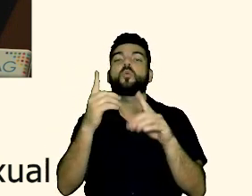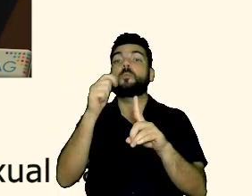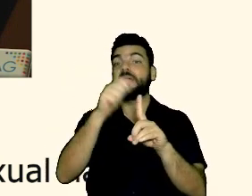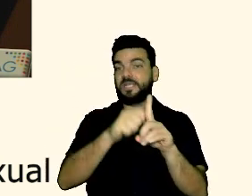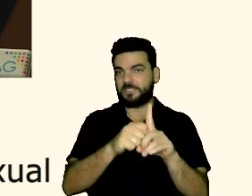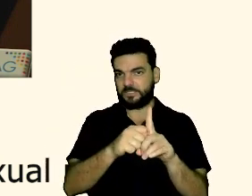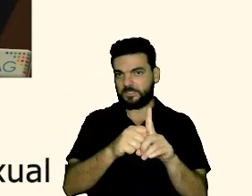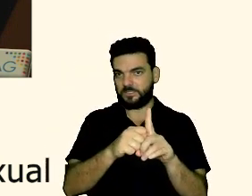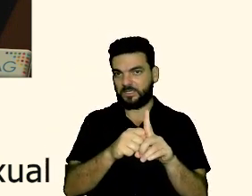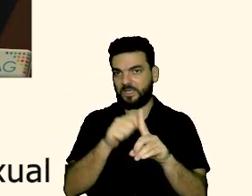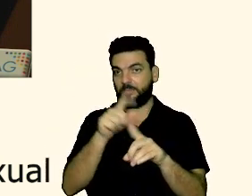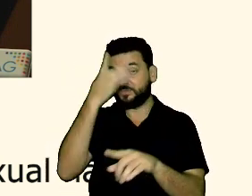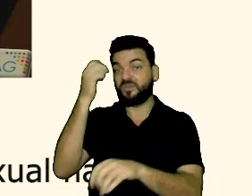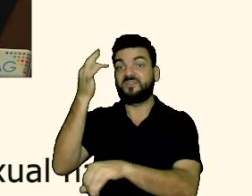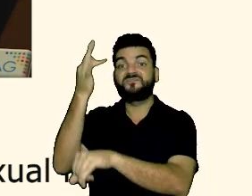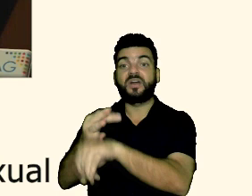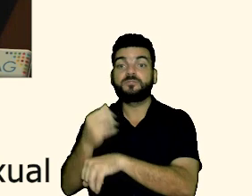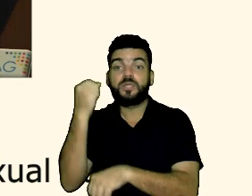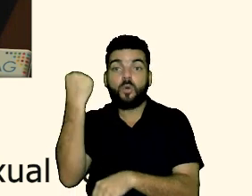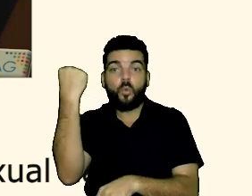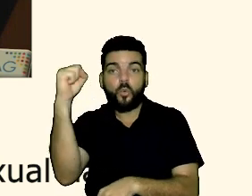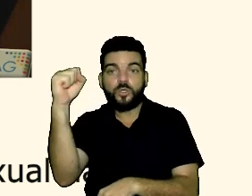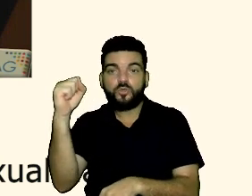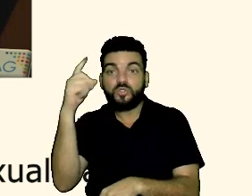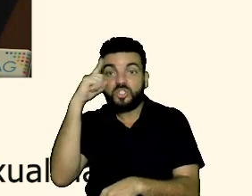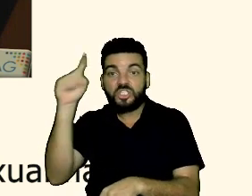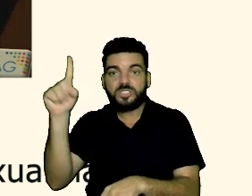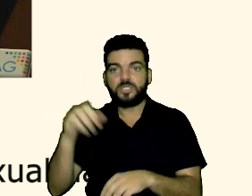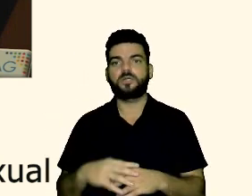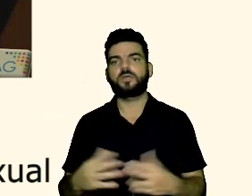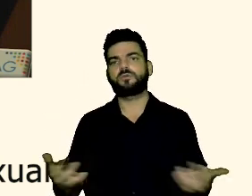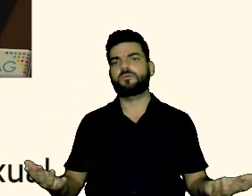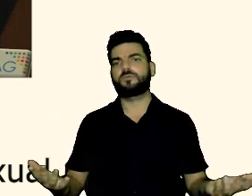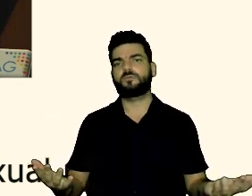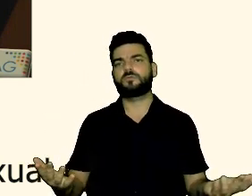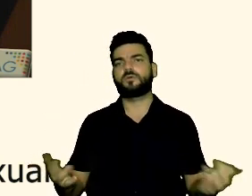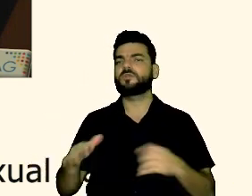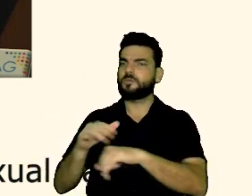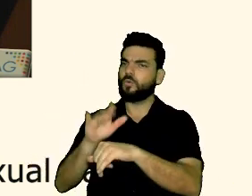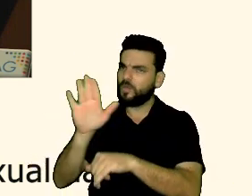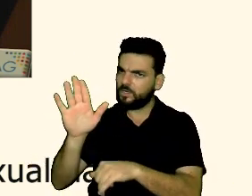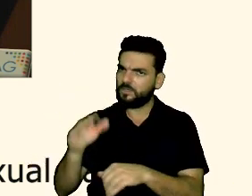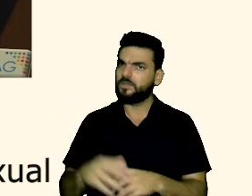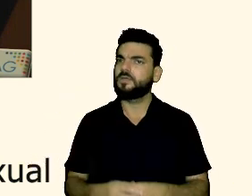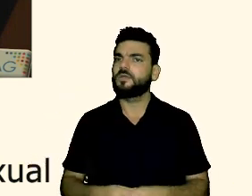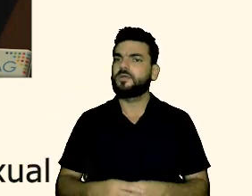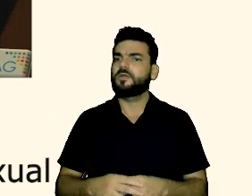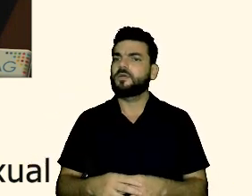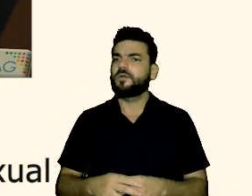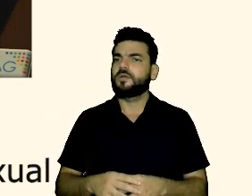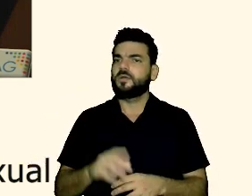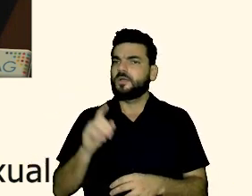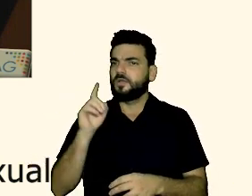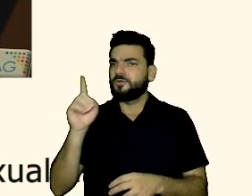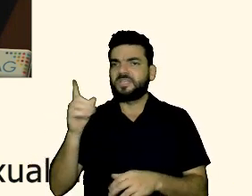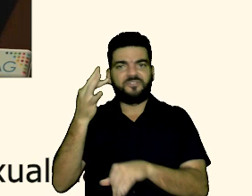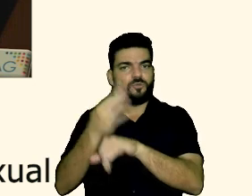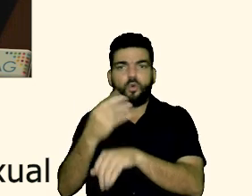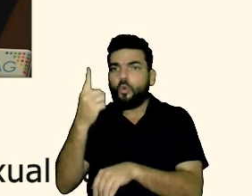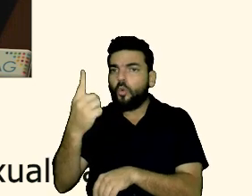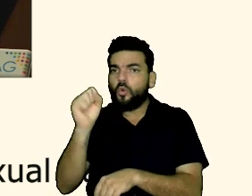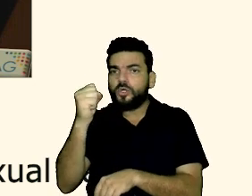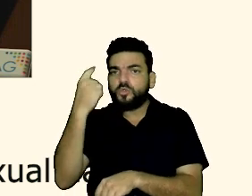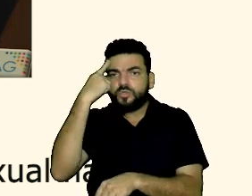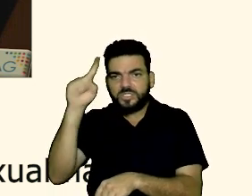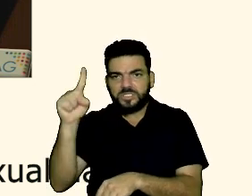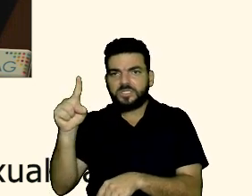contar com você. E eu te pergunto se eu preciso fazer uma reestruturação aqui do meu trabalho, né? Porque eu preciso da sua